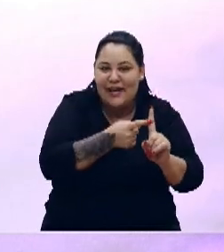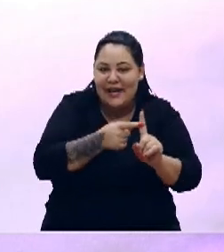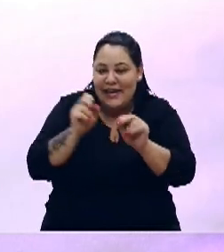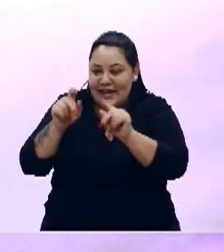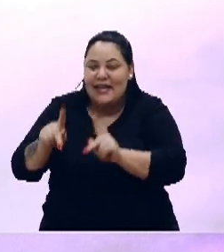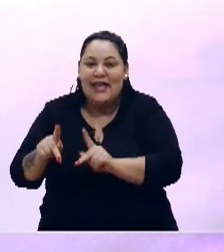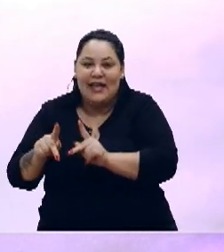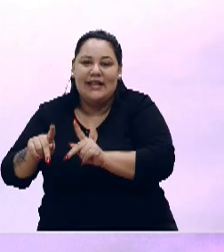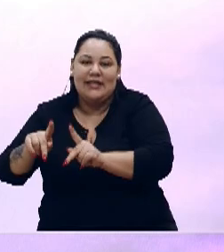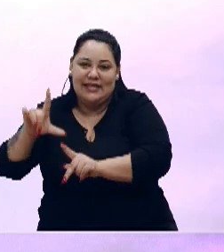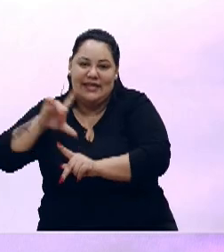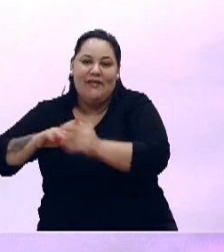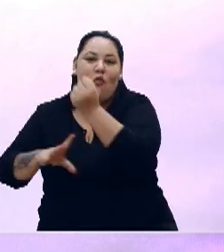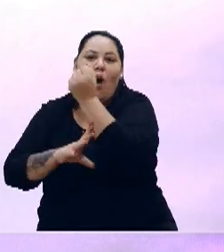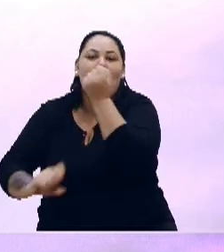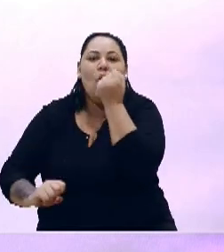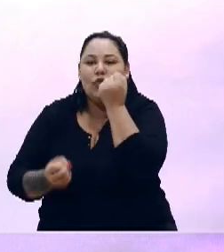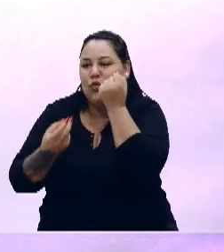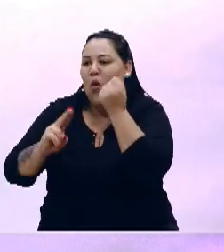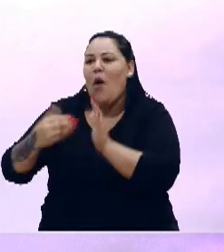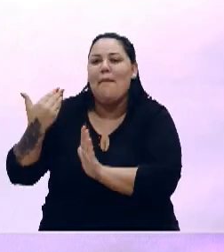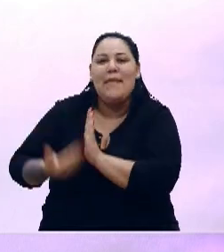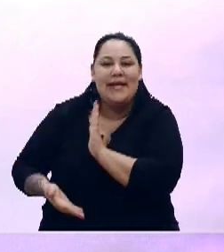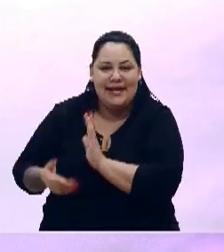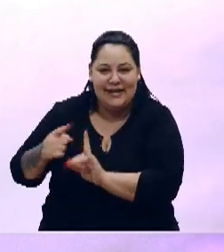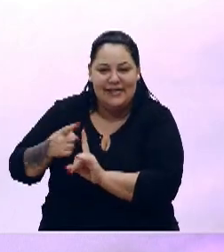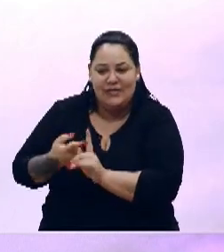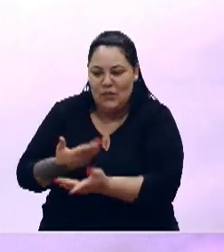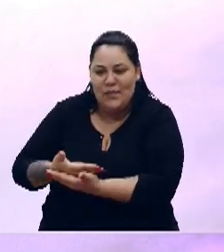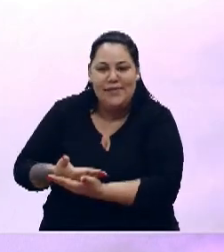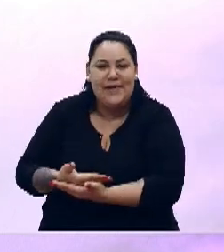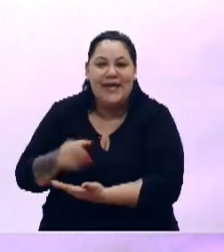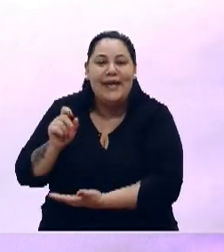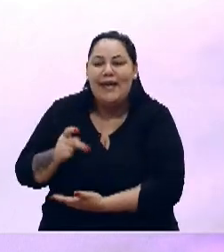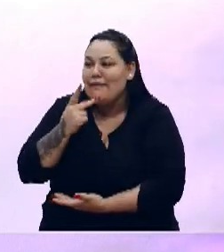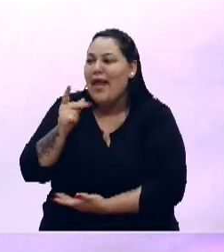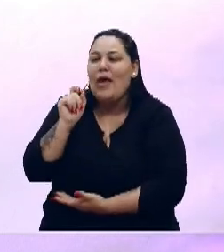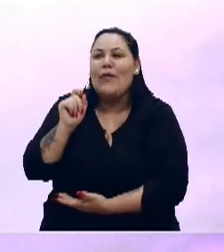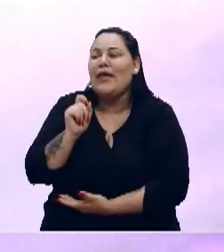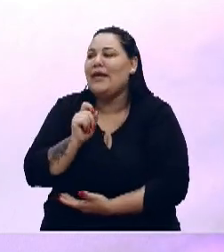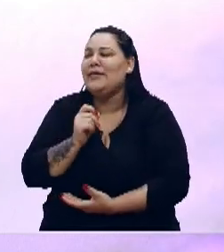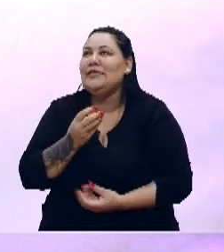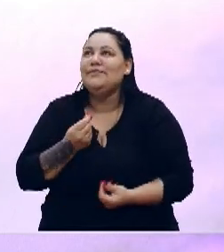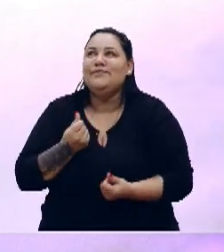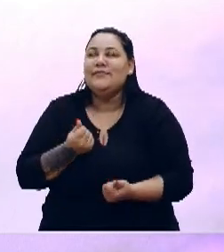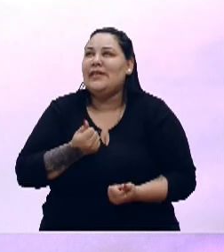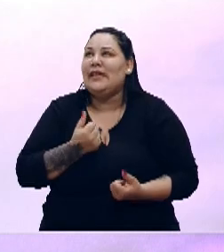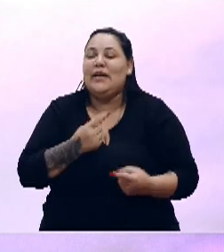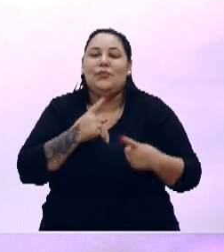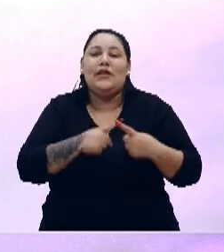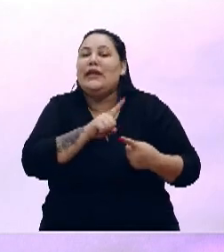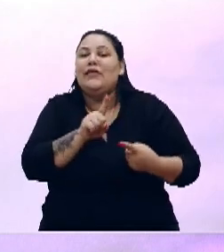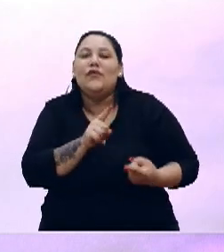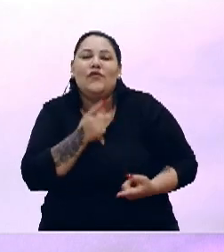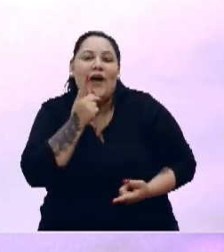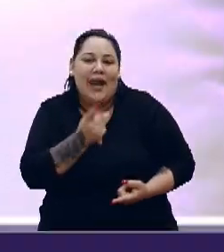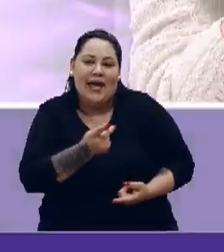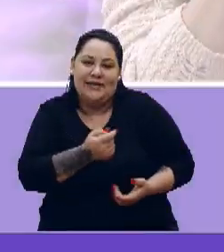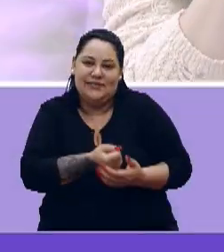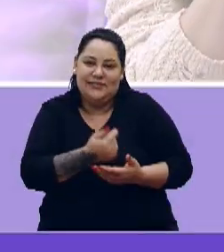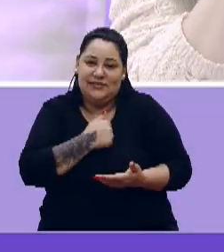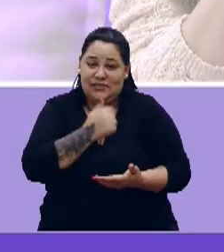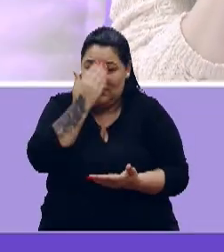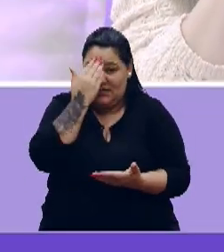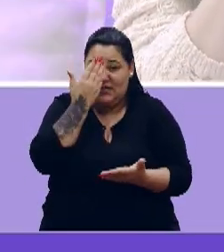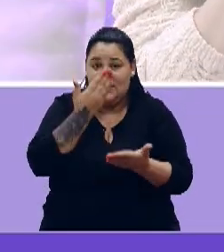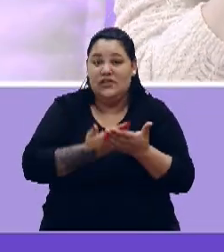gestacional. E quando tu fala, né, o que motivaria, talvez, a pessoa não falar sobre isso, eu acredito que